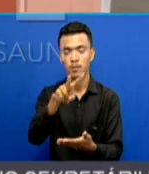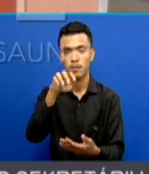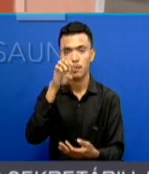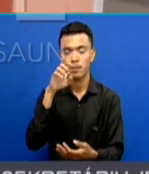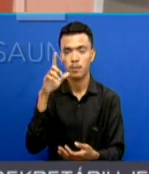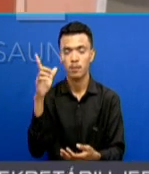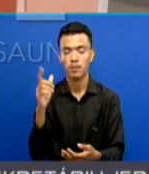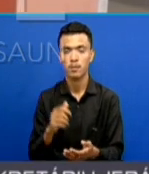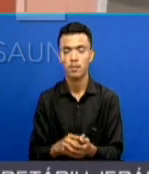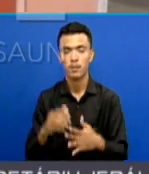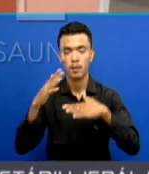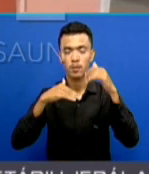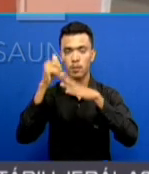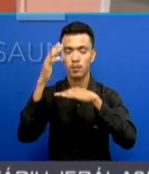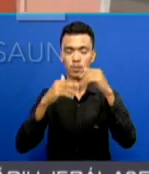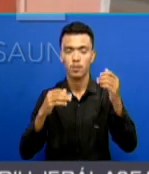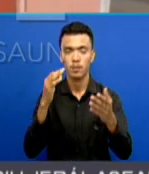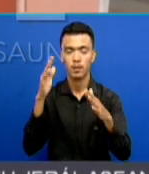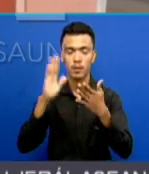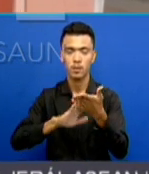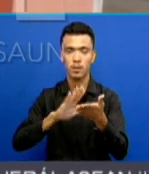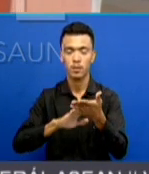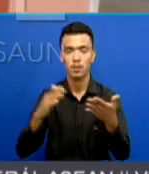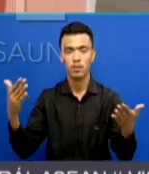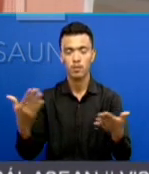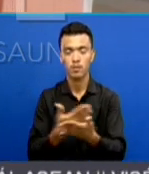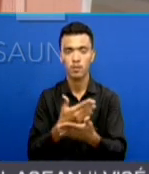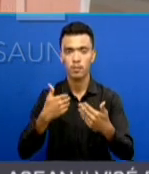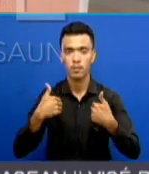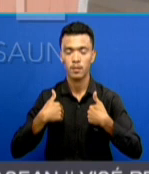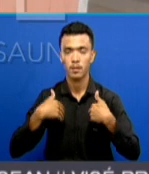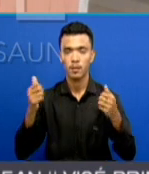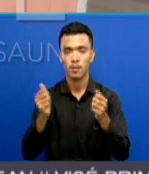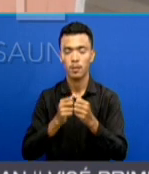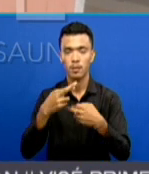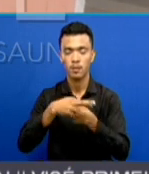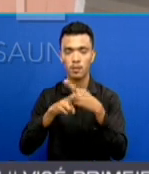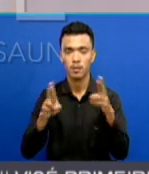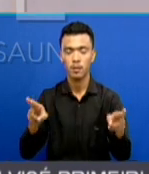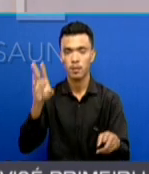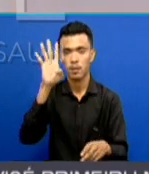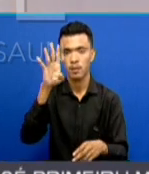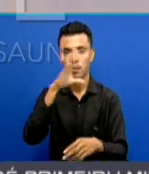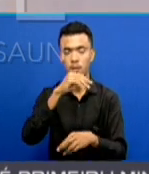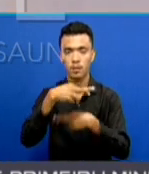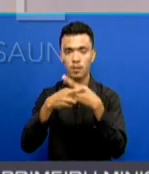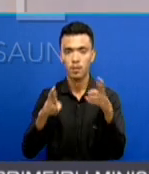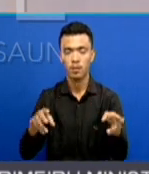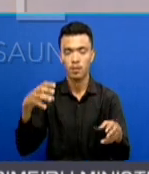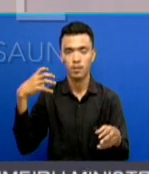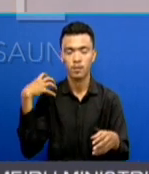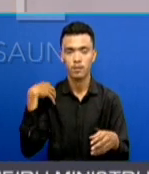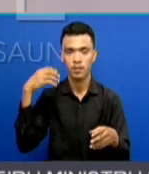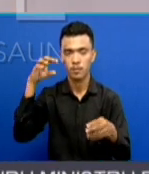98.250 né bem o de construir escola foi né bem maquia o salahat no sala professor seda governo Japão